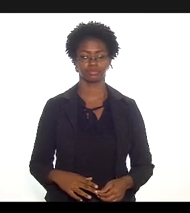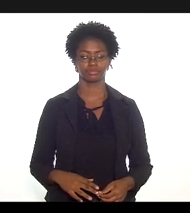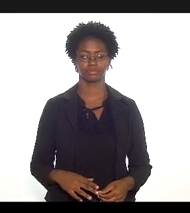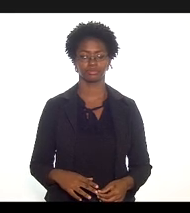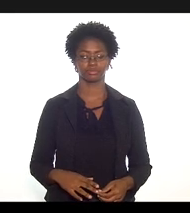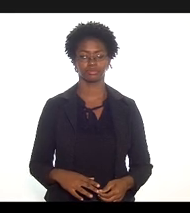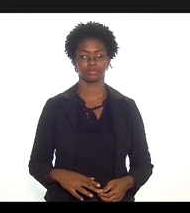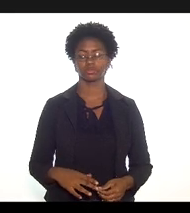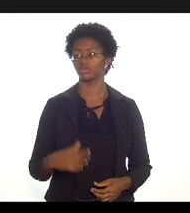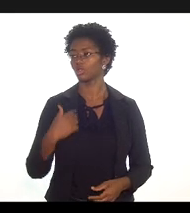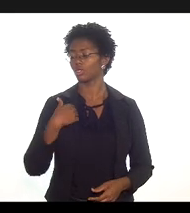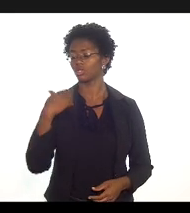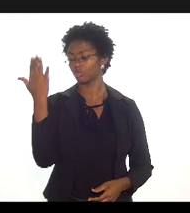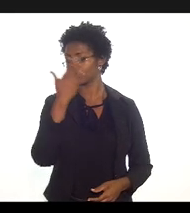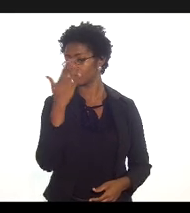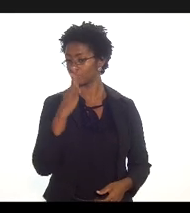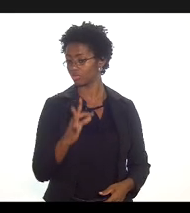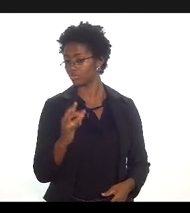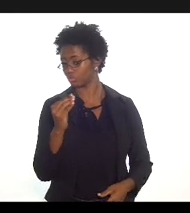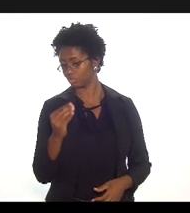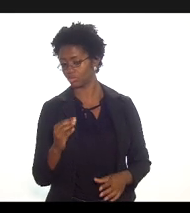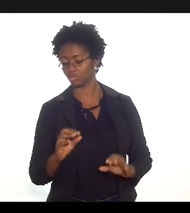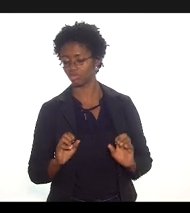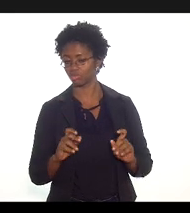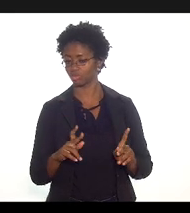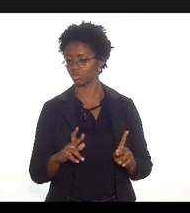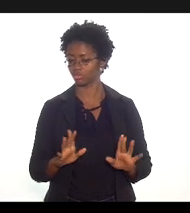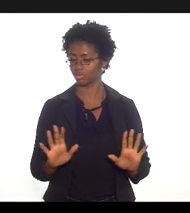Eu aqui não consigo ver todo mundo.